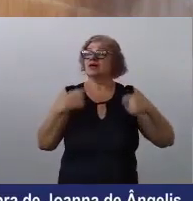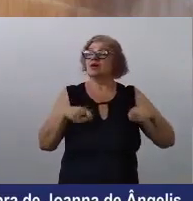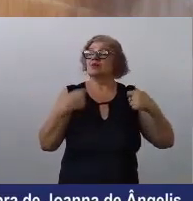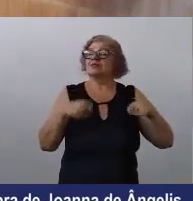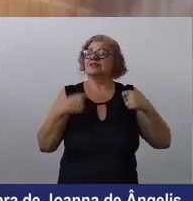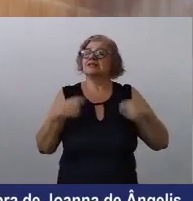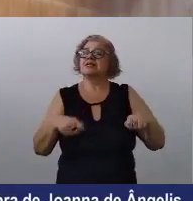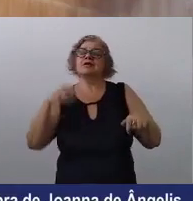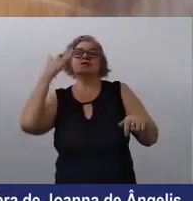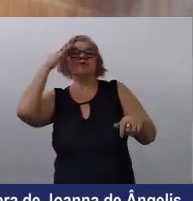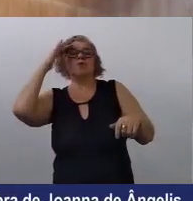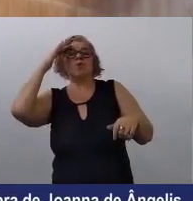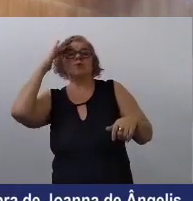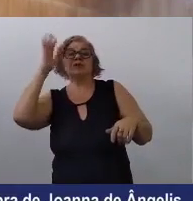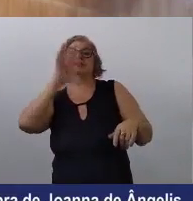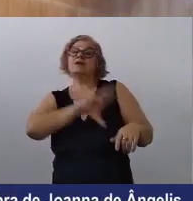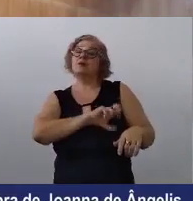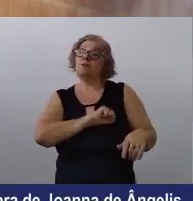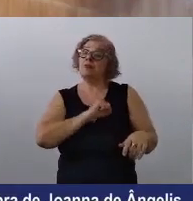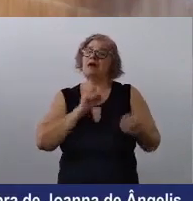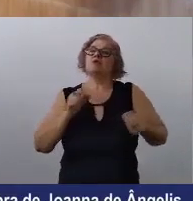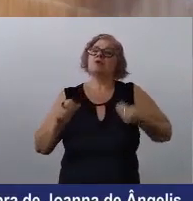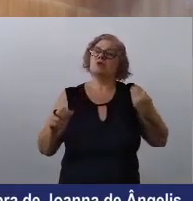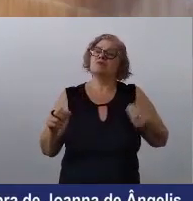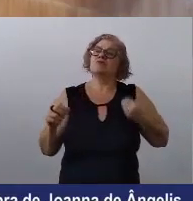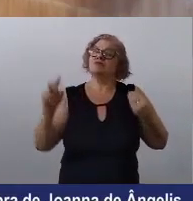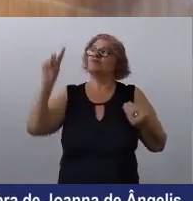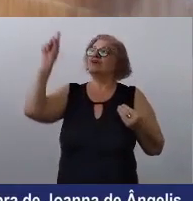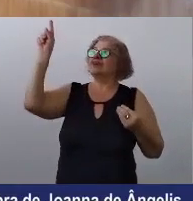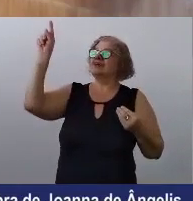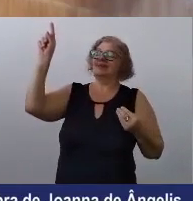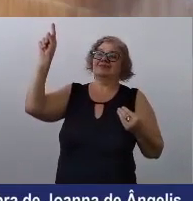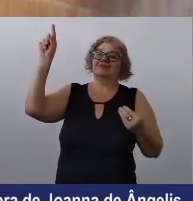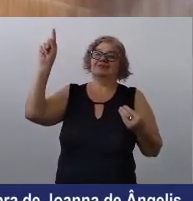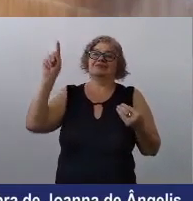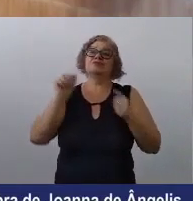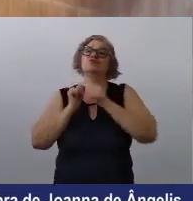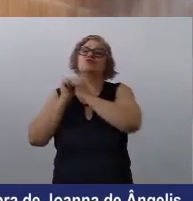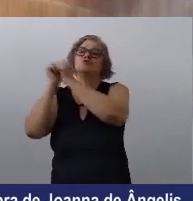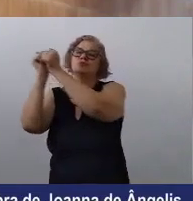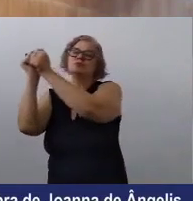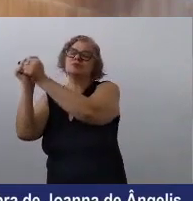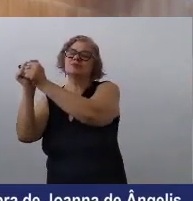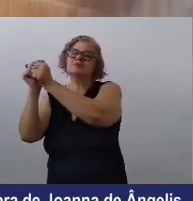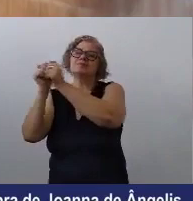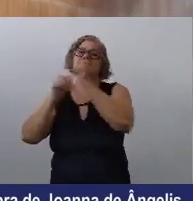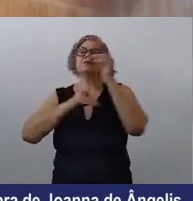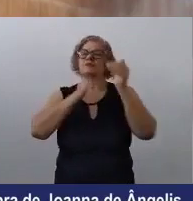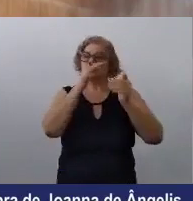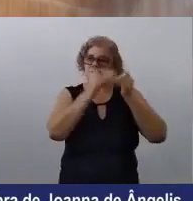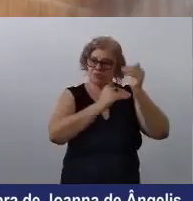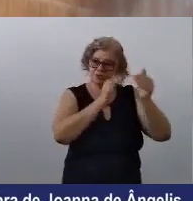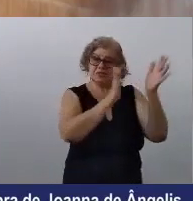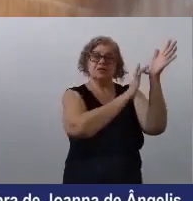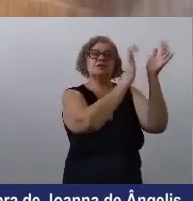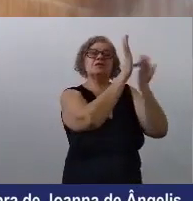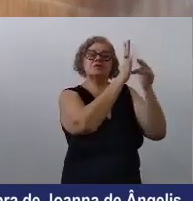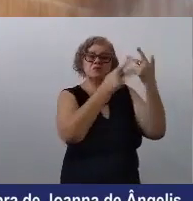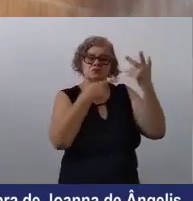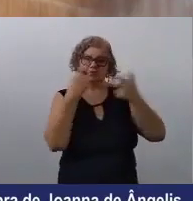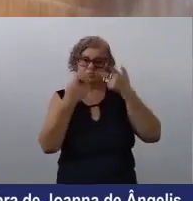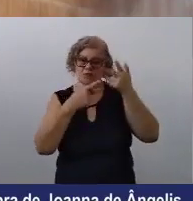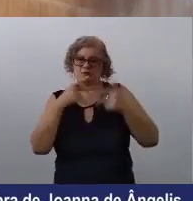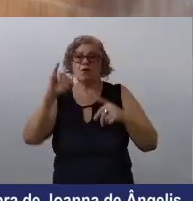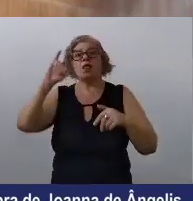de compreendê-lo, amá-lo e vivê-lo que existe em cada um de nós, seus filhos. À medida que Jesus ia